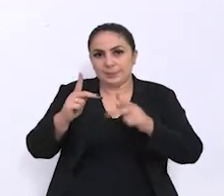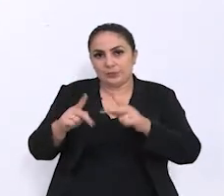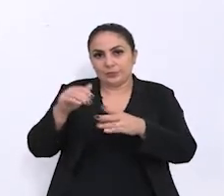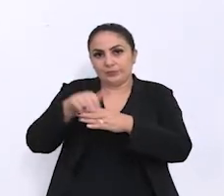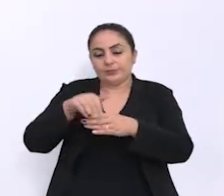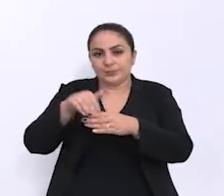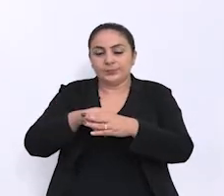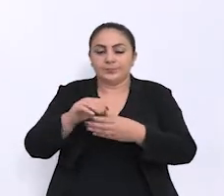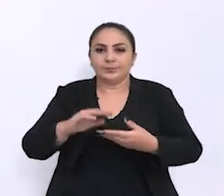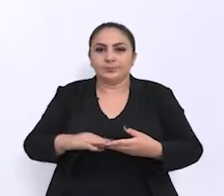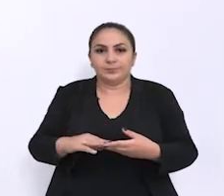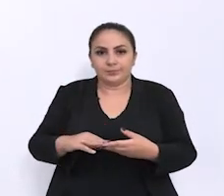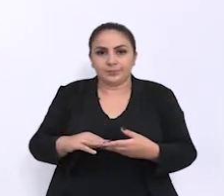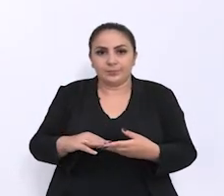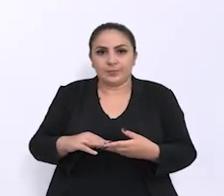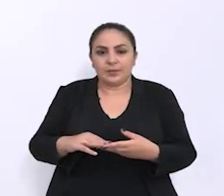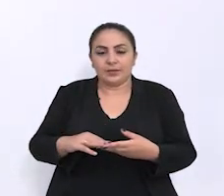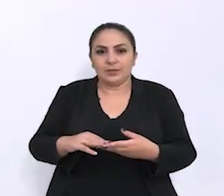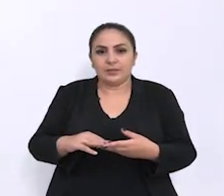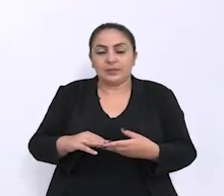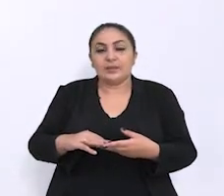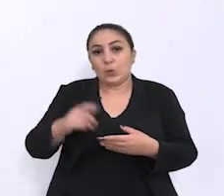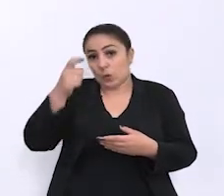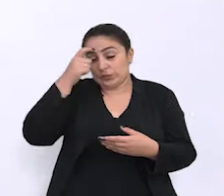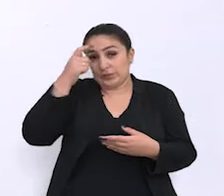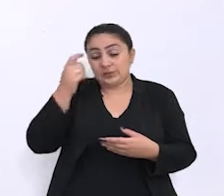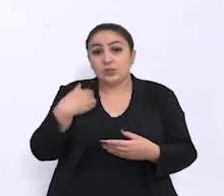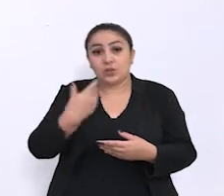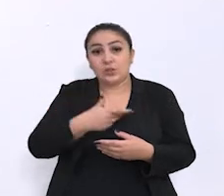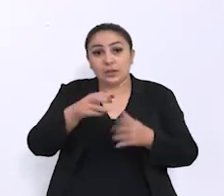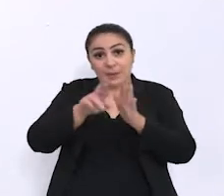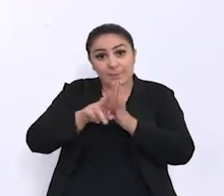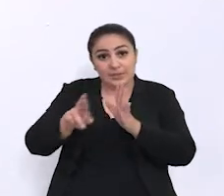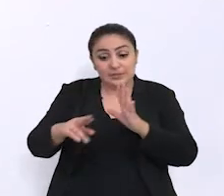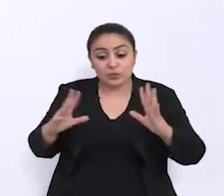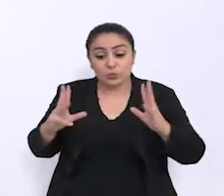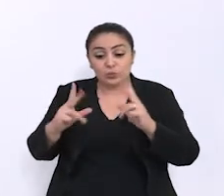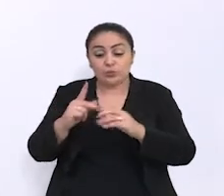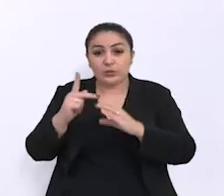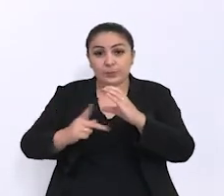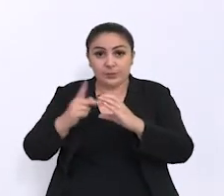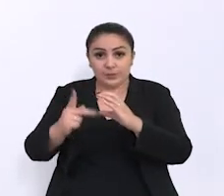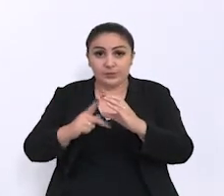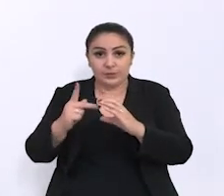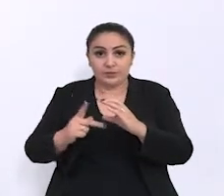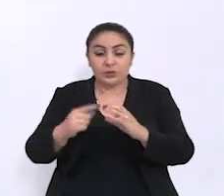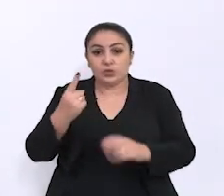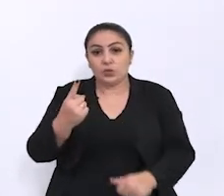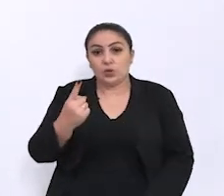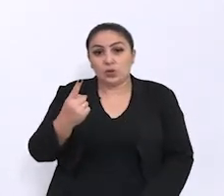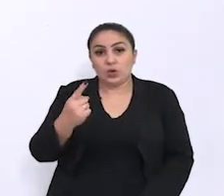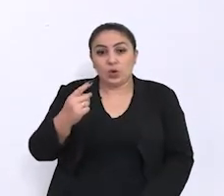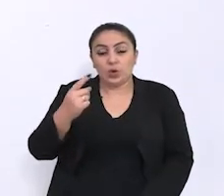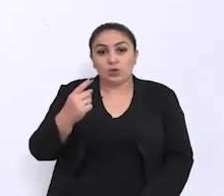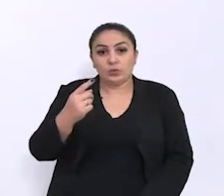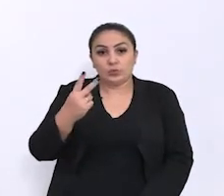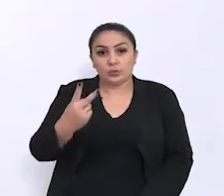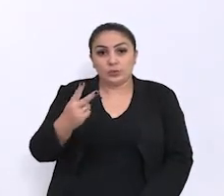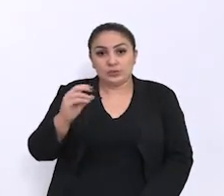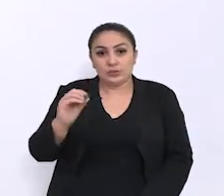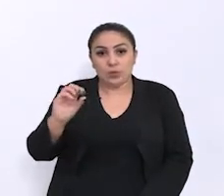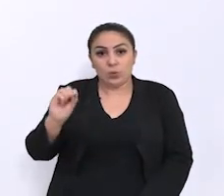812 eleitores, e tendo consciência que a gente vai representar na Câmara de Vereadores 208